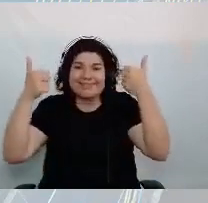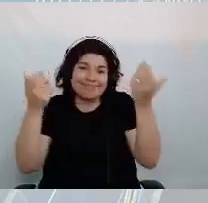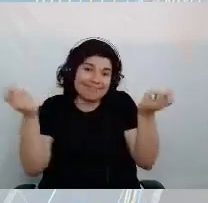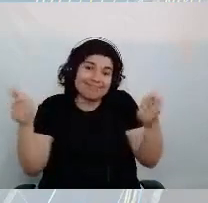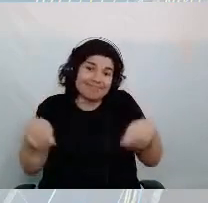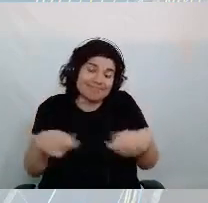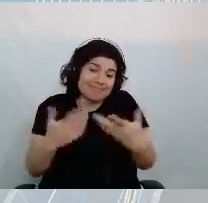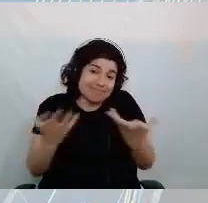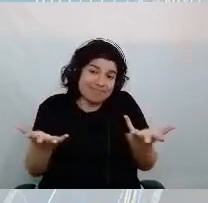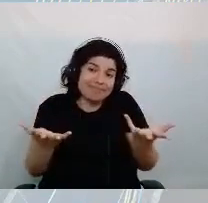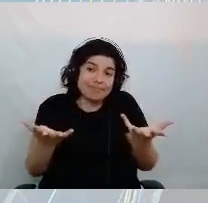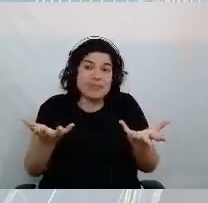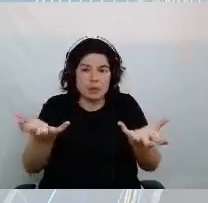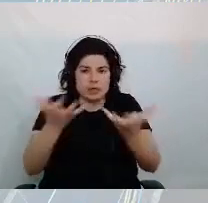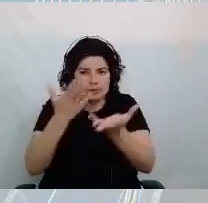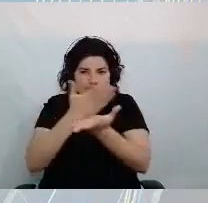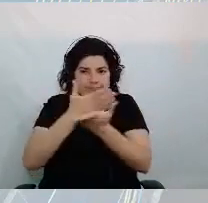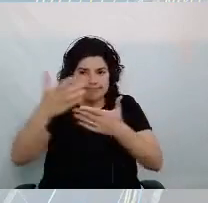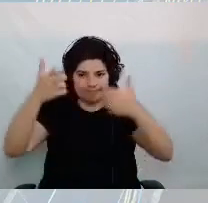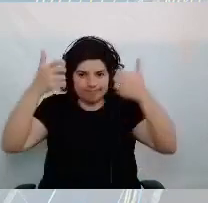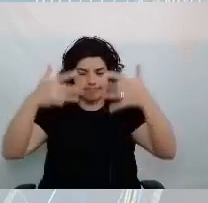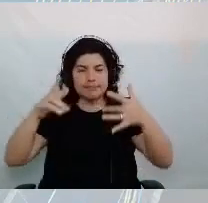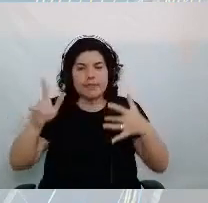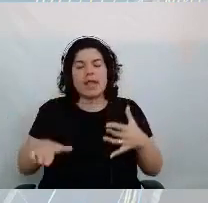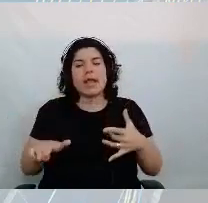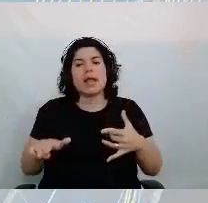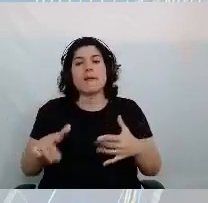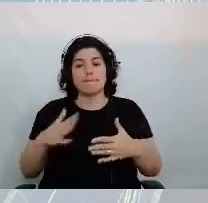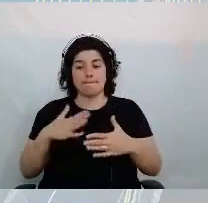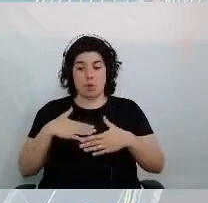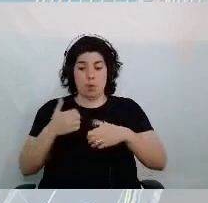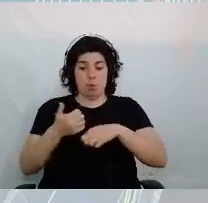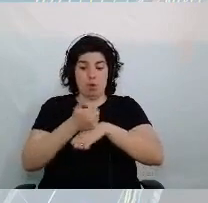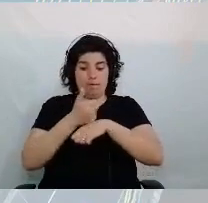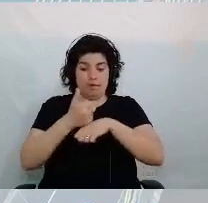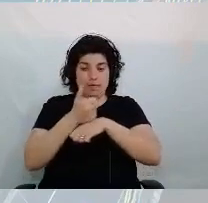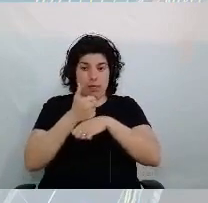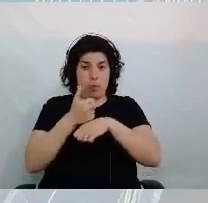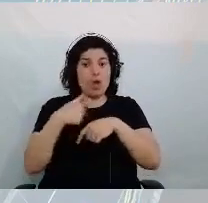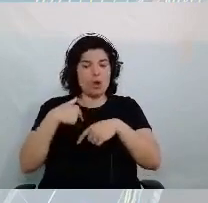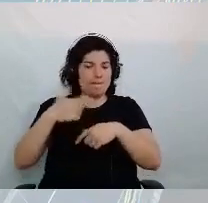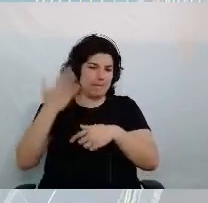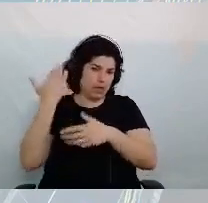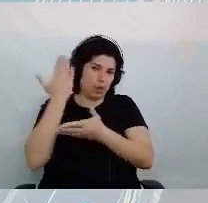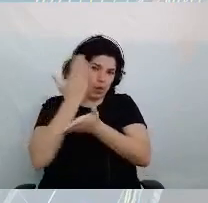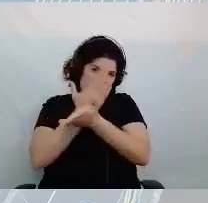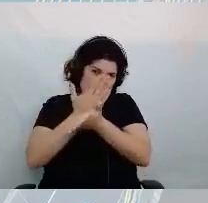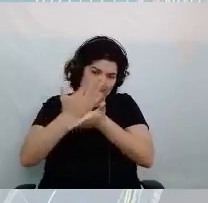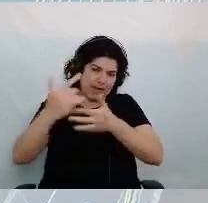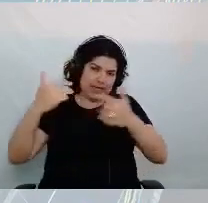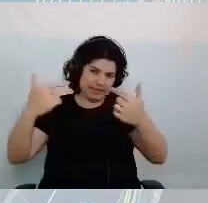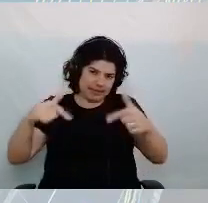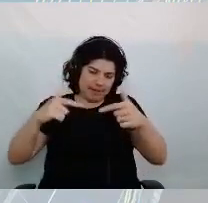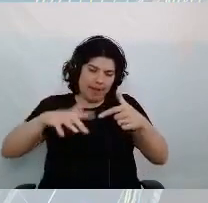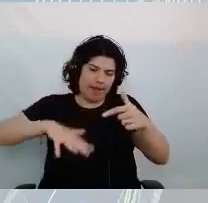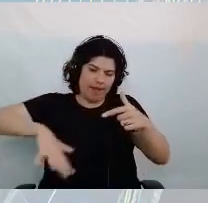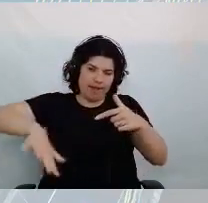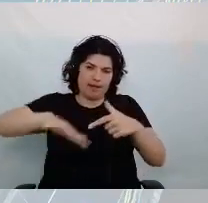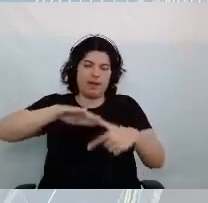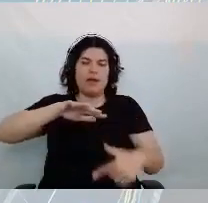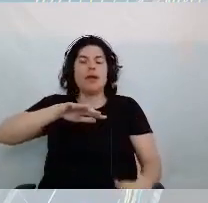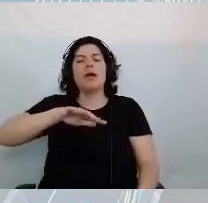quero iniciar falando um pouco sobre o início da minha carreira. Quando eu comecei na parte trabalhando como UI